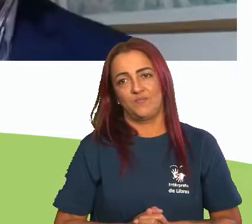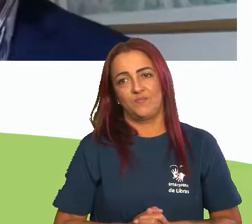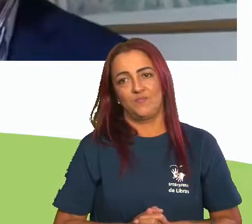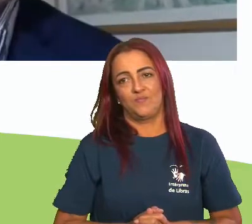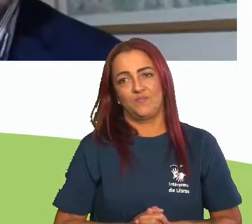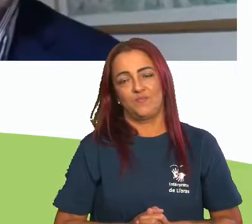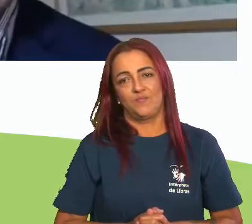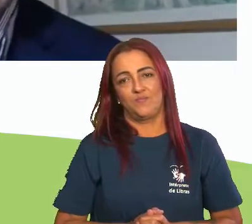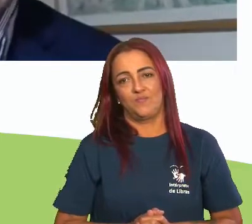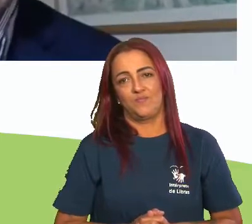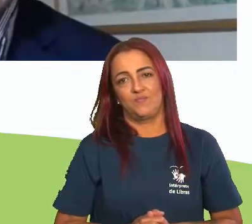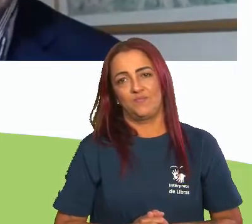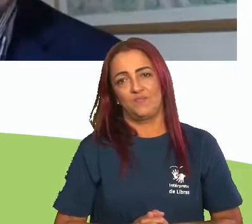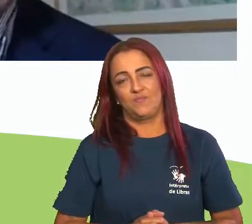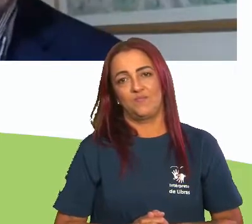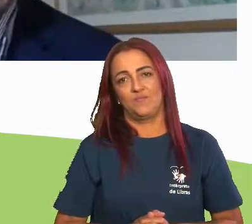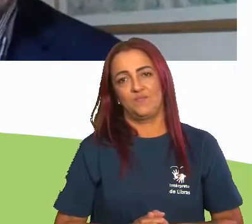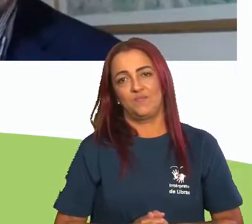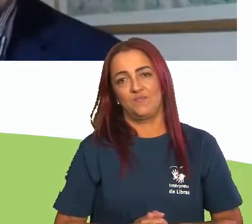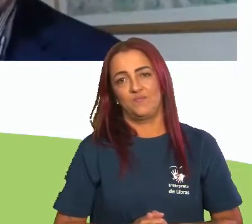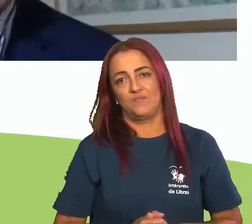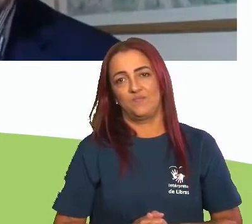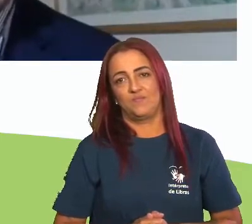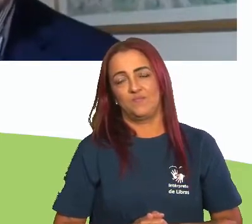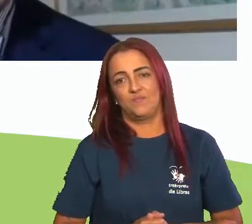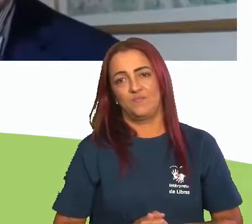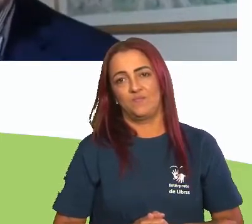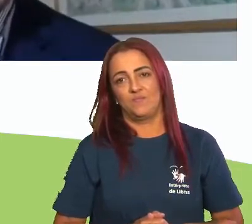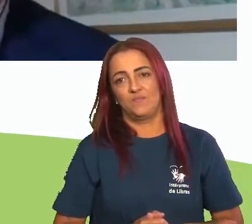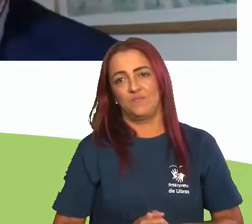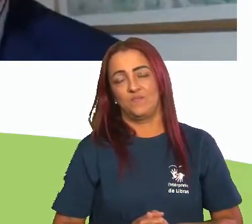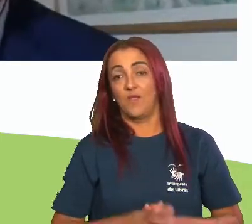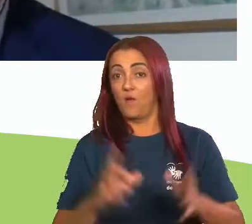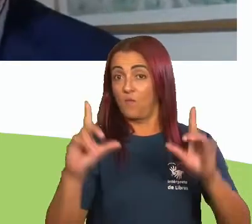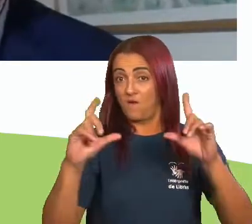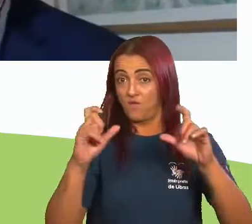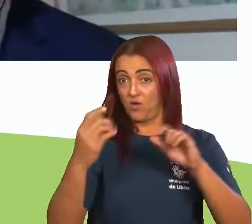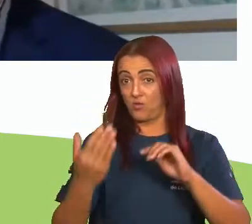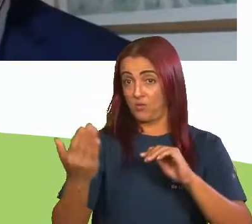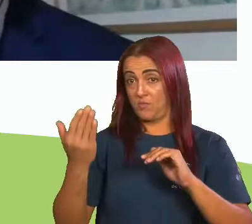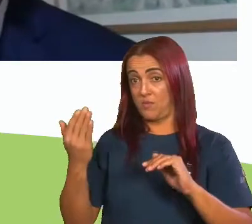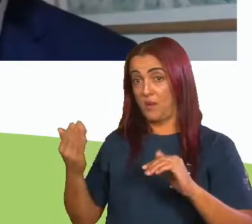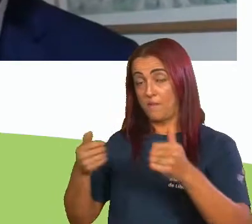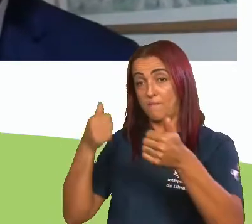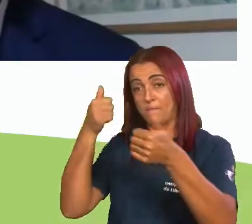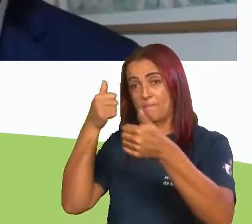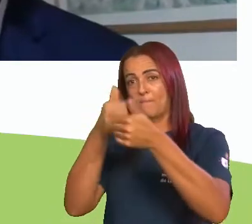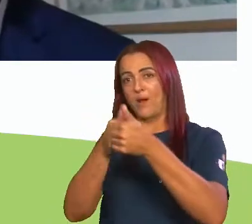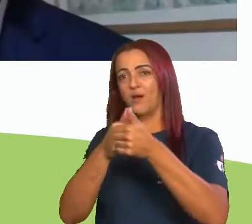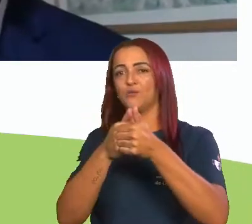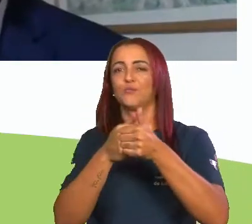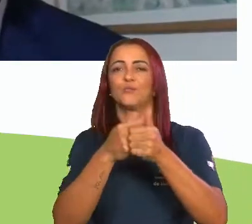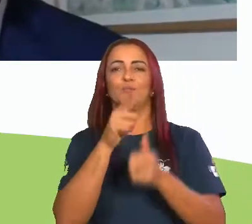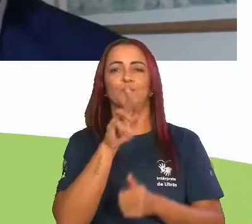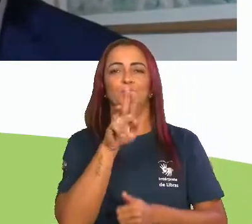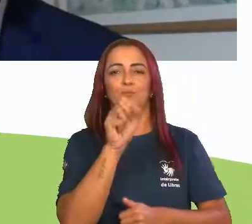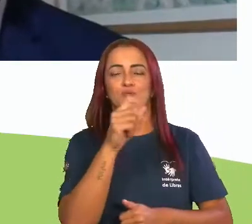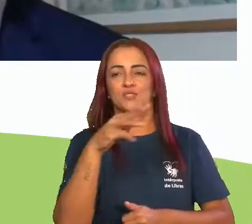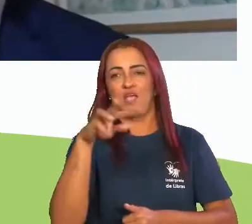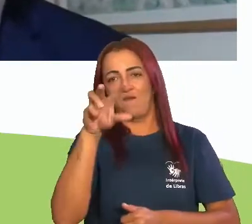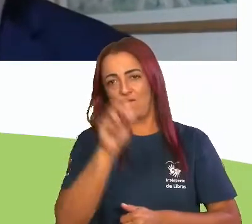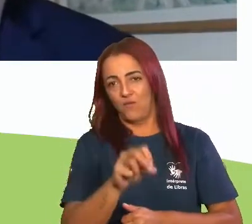Obrigada. Só pedir para a gente ficar aqui no centro do palco para tirar uma foto, um pouquinho mais perto do Gustavo, para ele aparecer na foto também. Vamos por